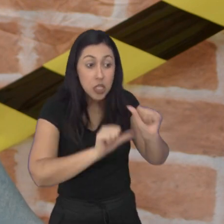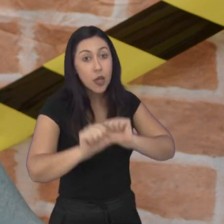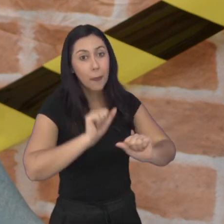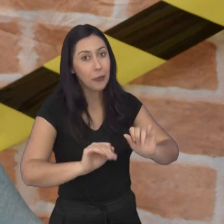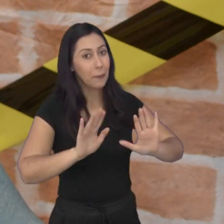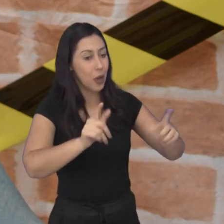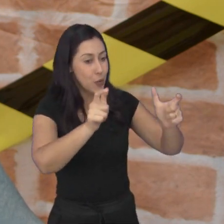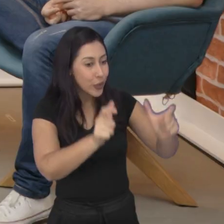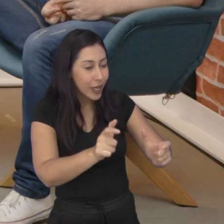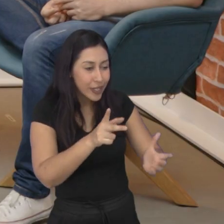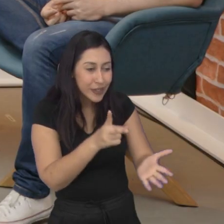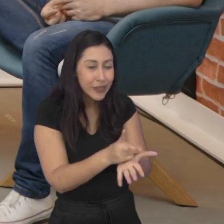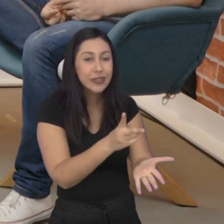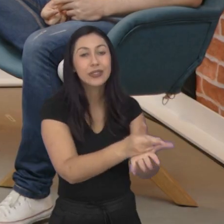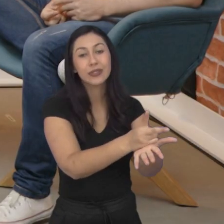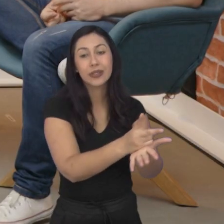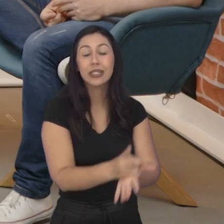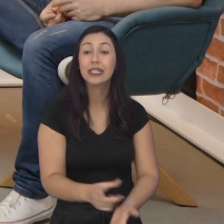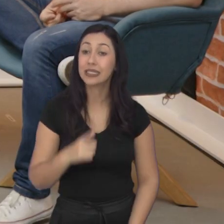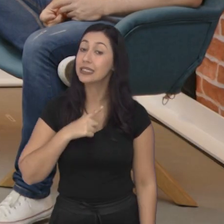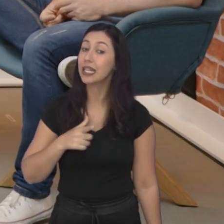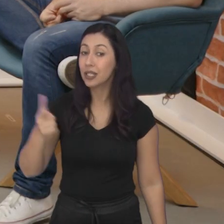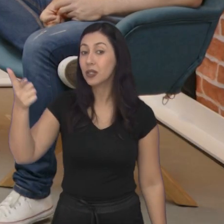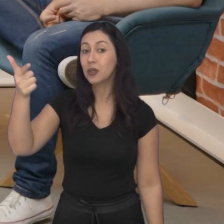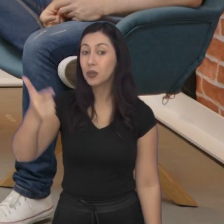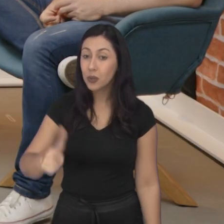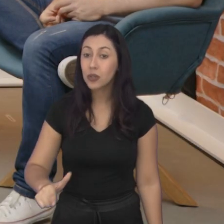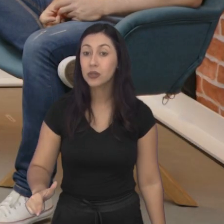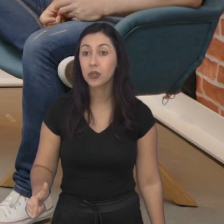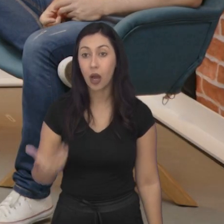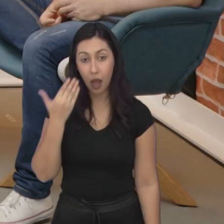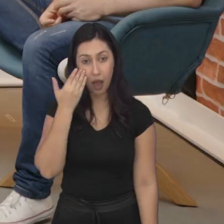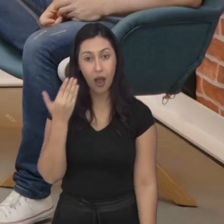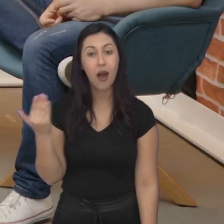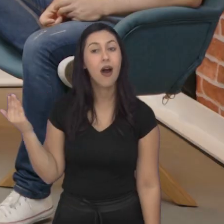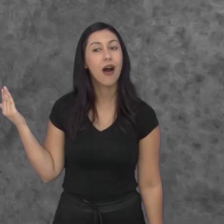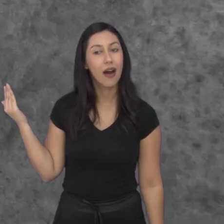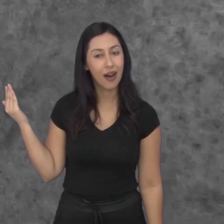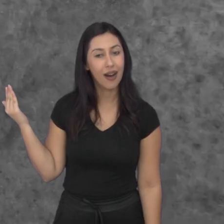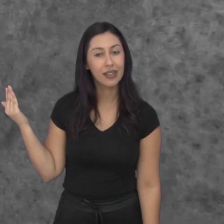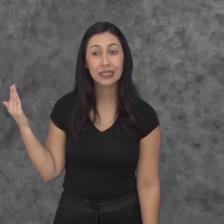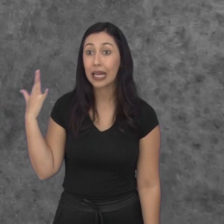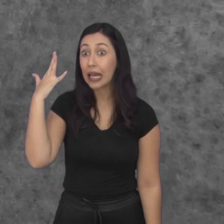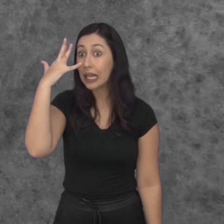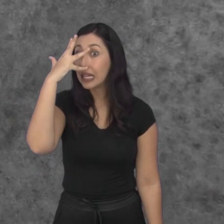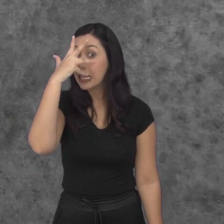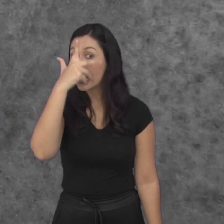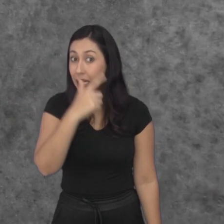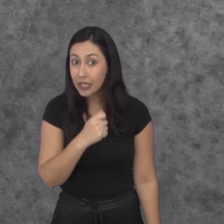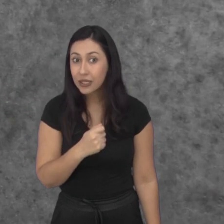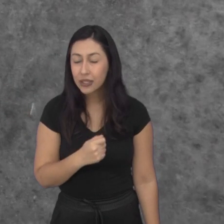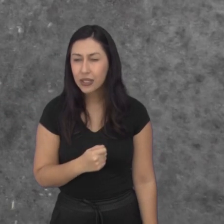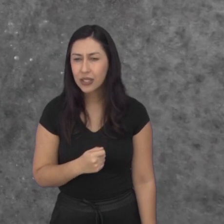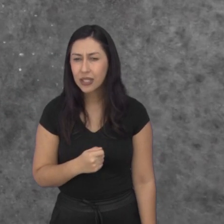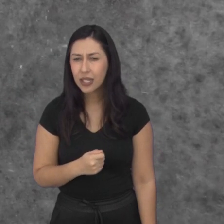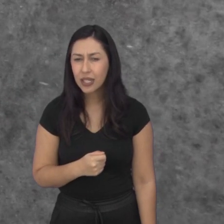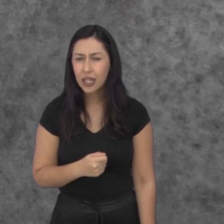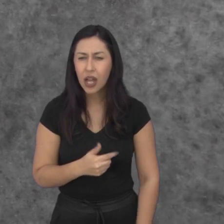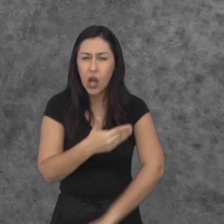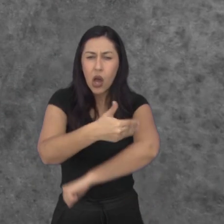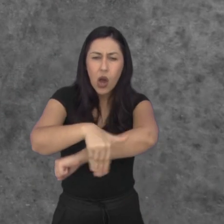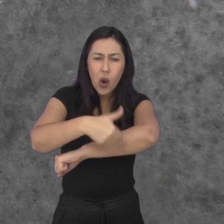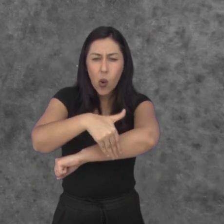permaneçam. Certamente. Show. Temos mais outra arte. Essa a gente tá vendo essa é legal. Lindo. Rua